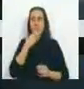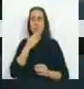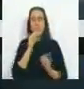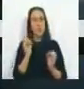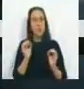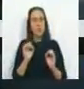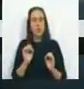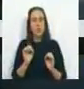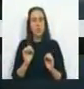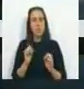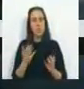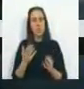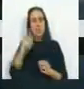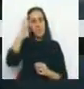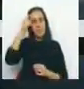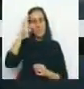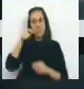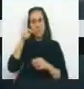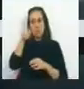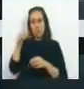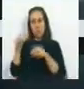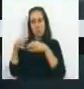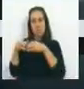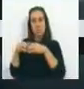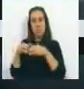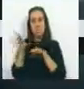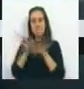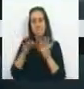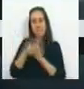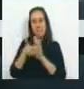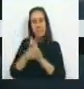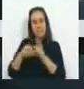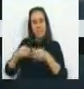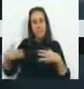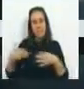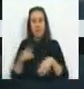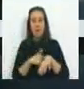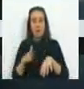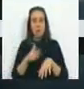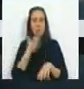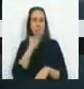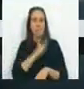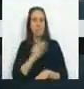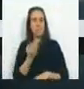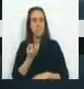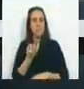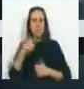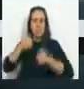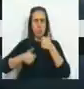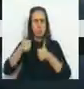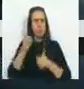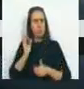suficiência de magistrados e, portanto, era necessário recrutar mais. E, portanto, justificou-se na altura claramente o